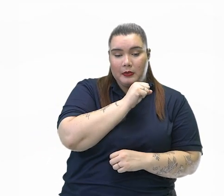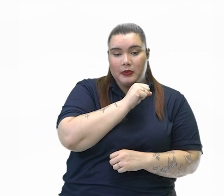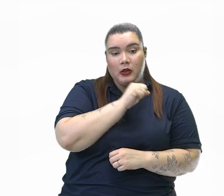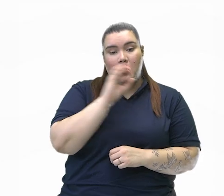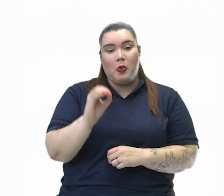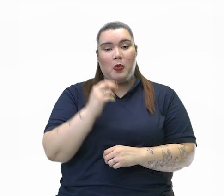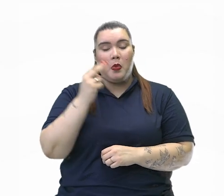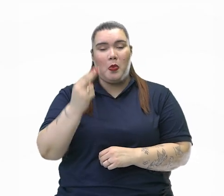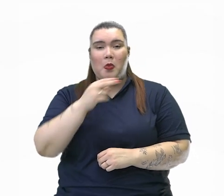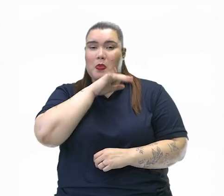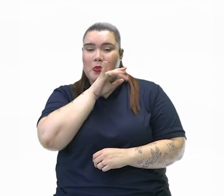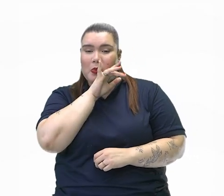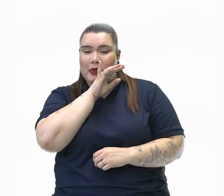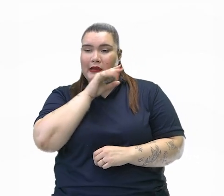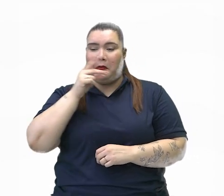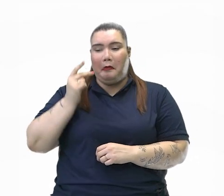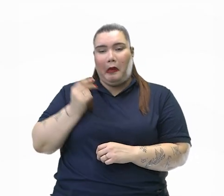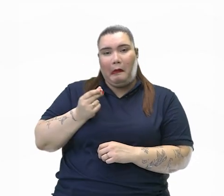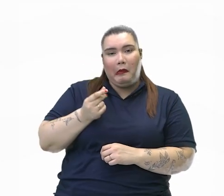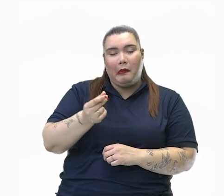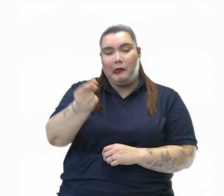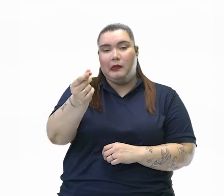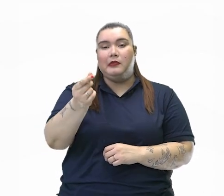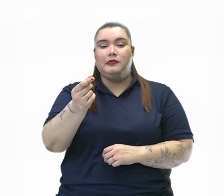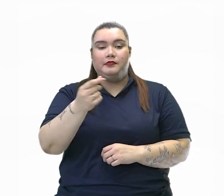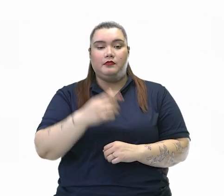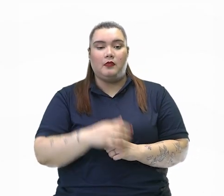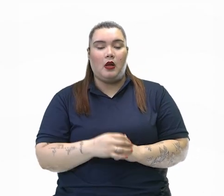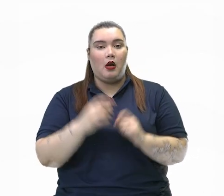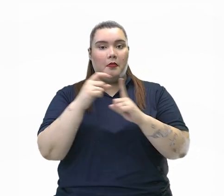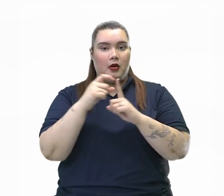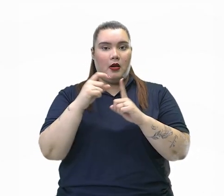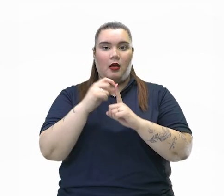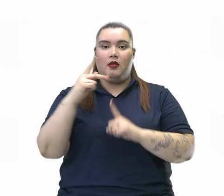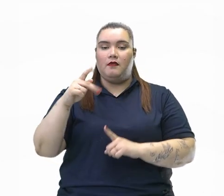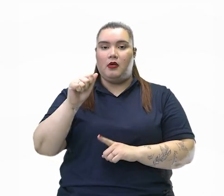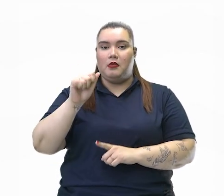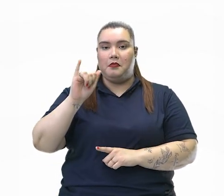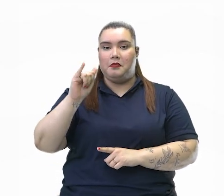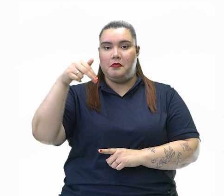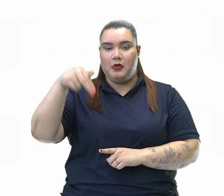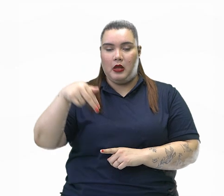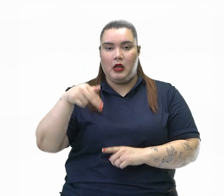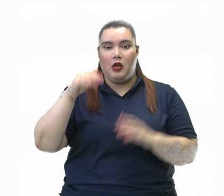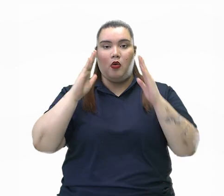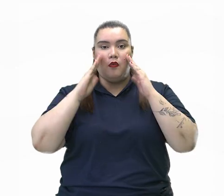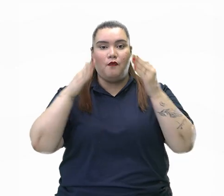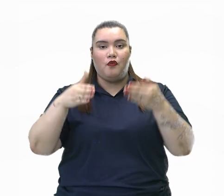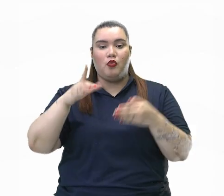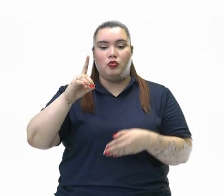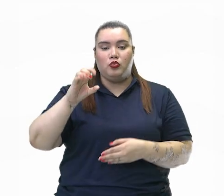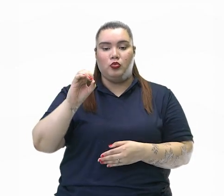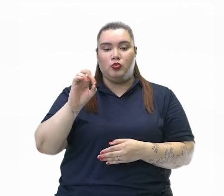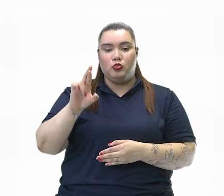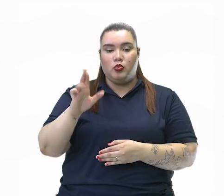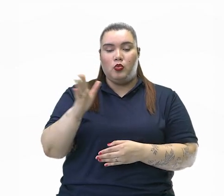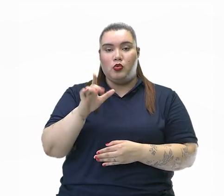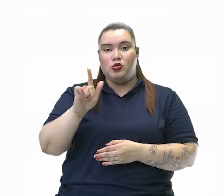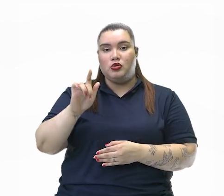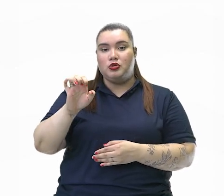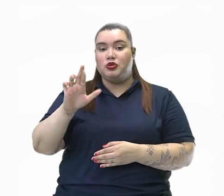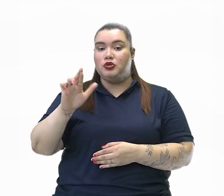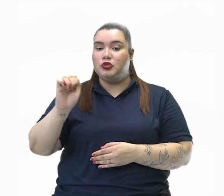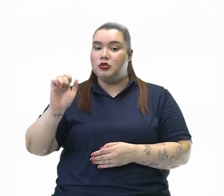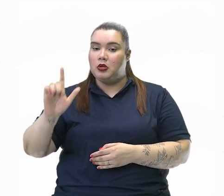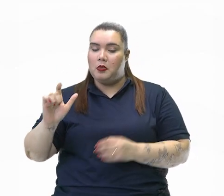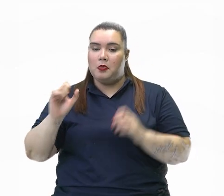ou crônica, persistente e duradoura. O pain, então, ela é mais geral, ok? E ela